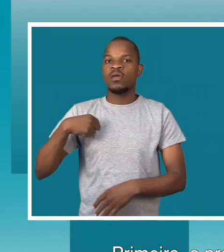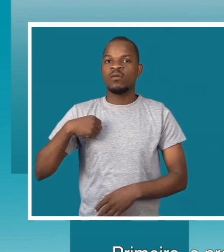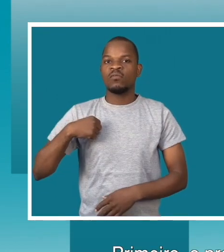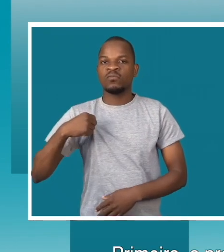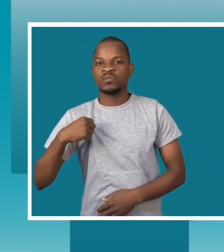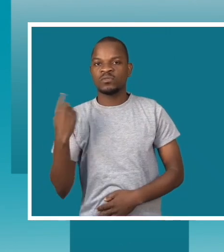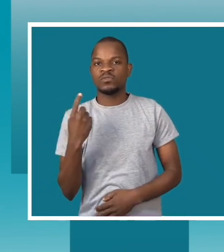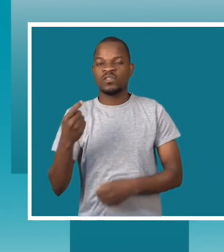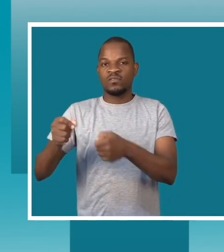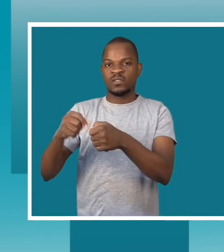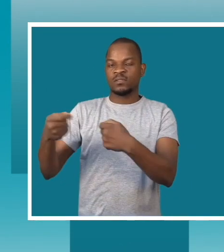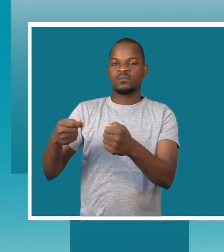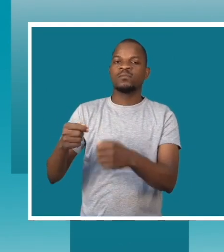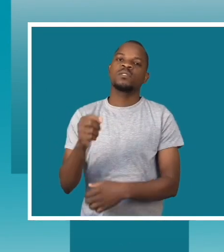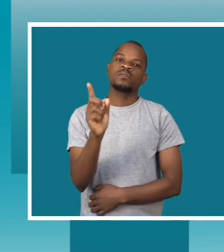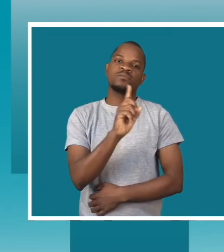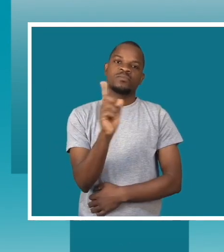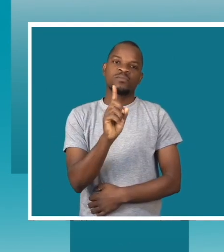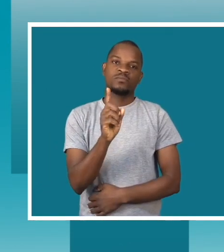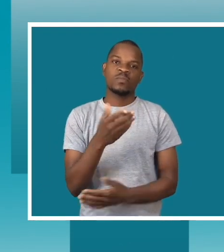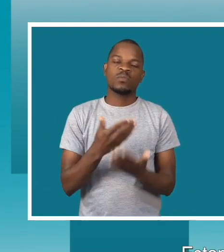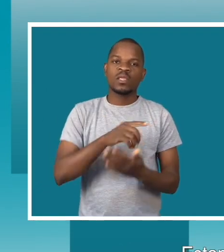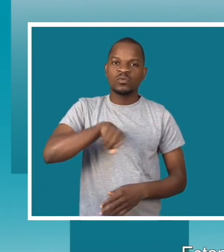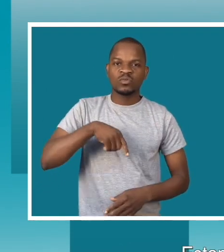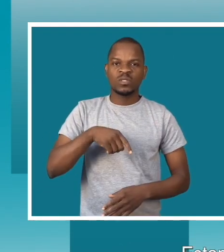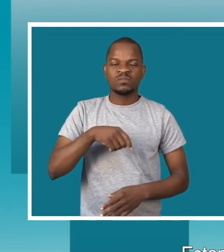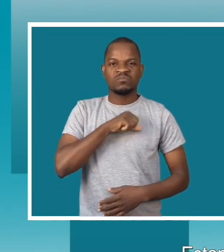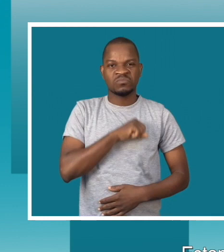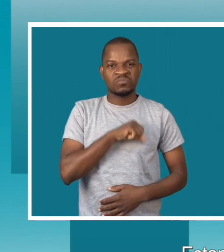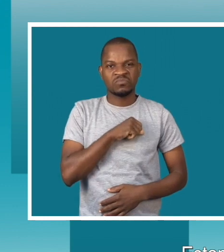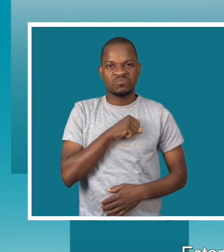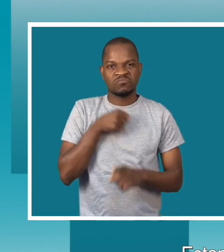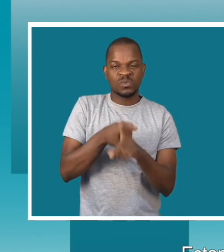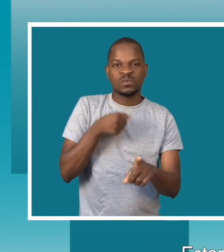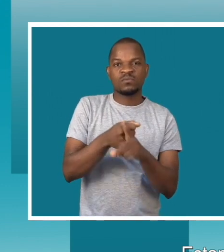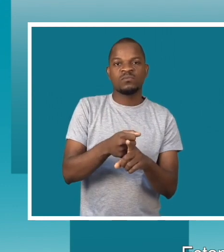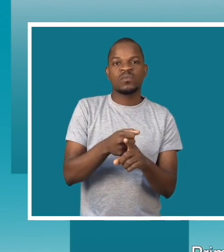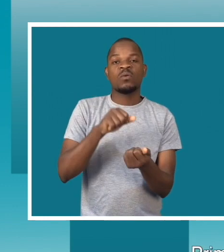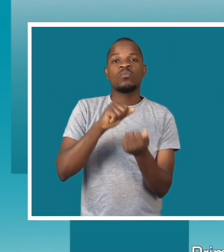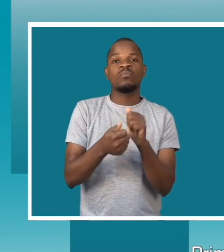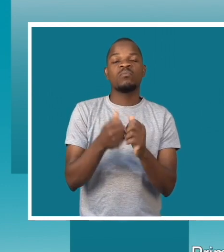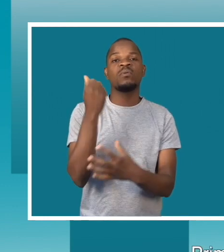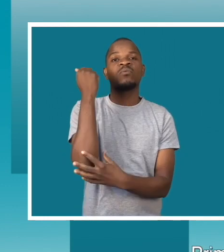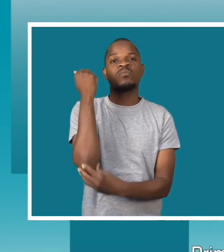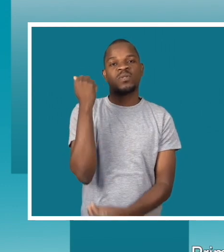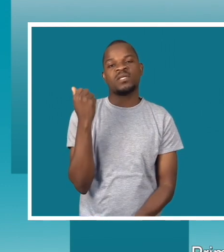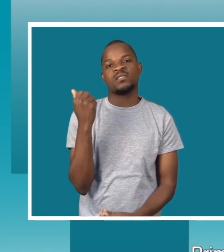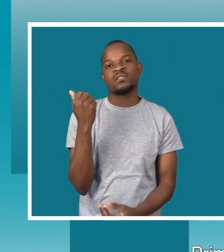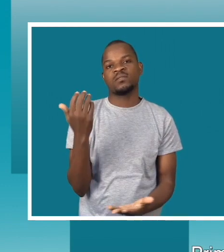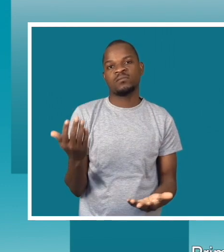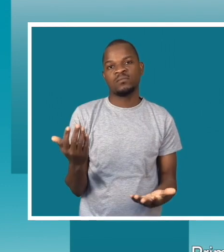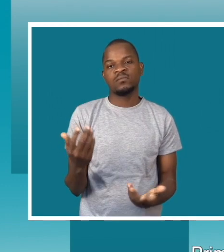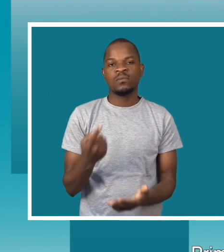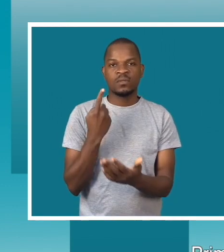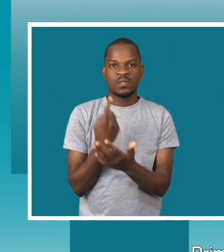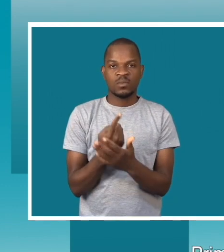querendo vender. Estamos a lutar contra a fome. Então a primeira coisa, ele que podia